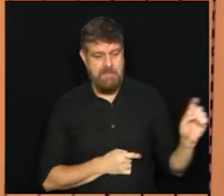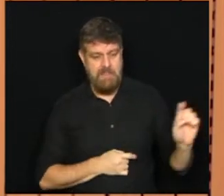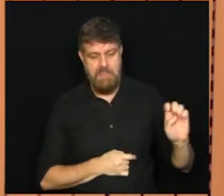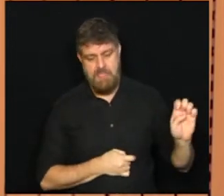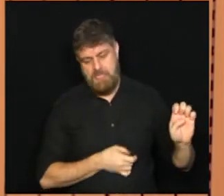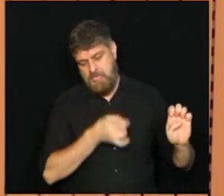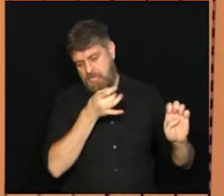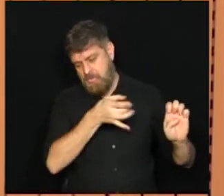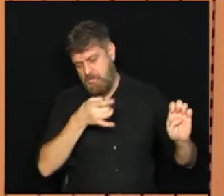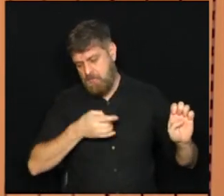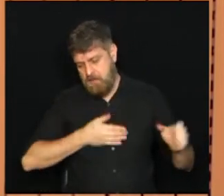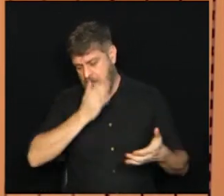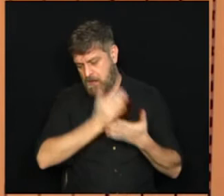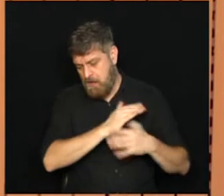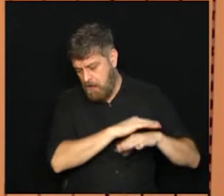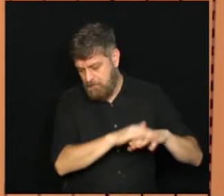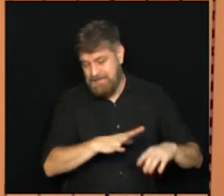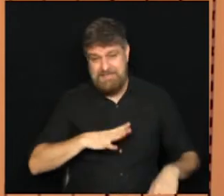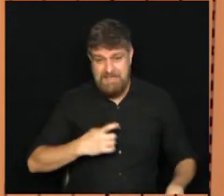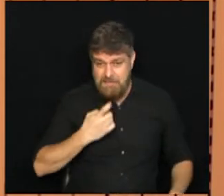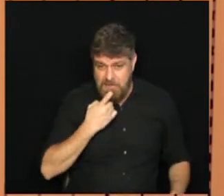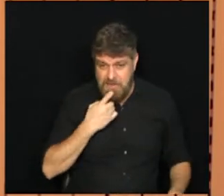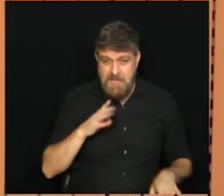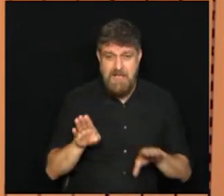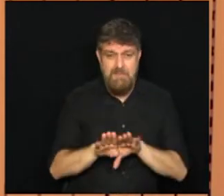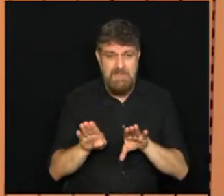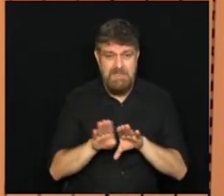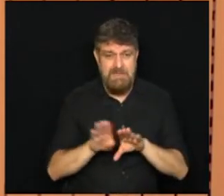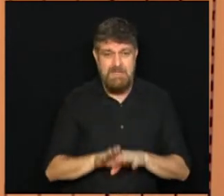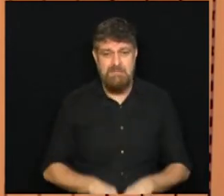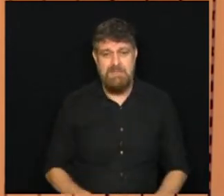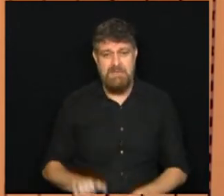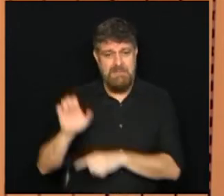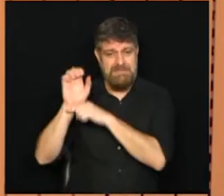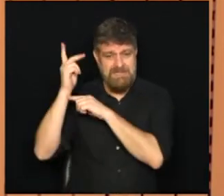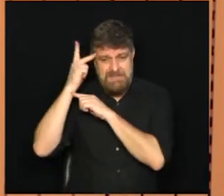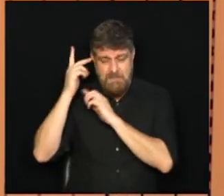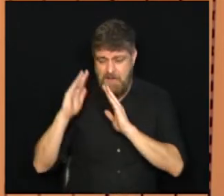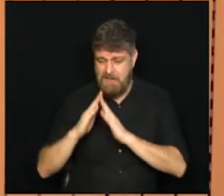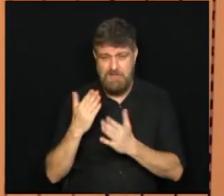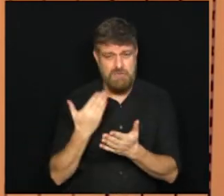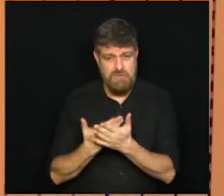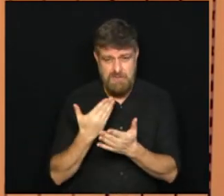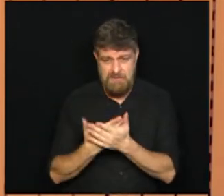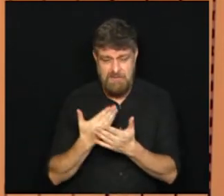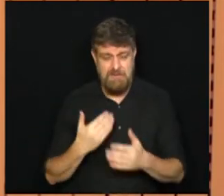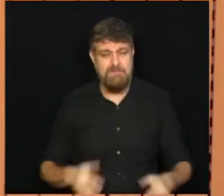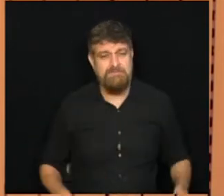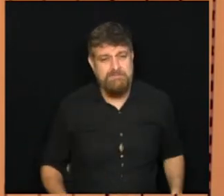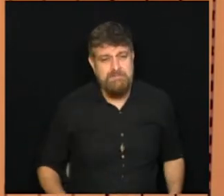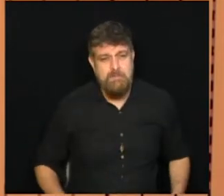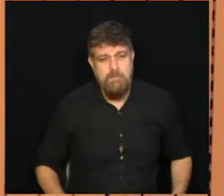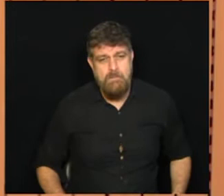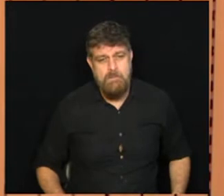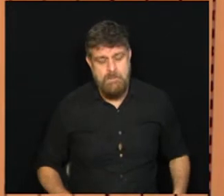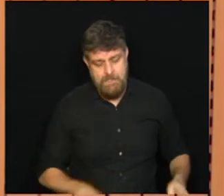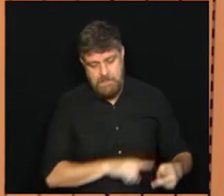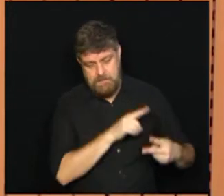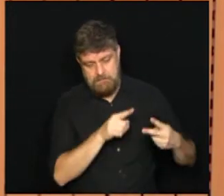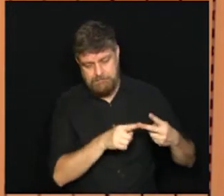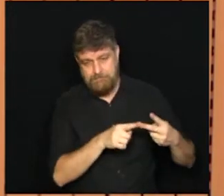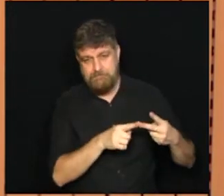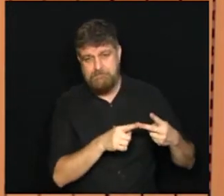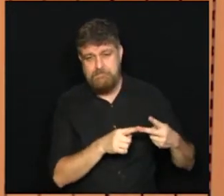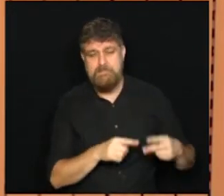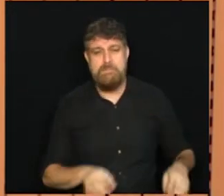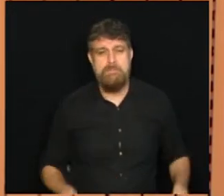só deixem de acontecer em Campinas, mas também deixem de acontecer em todo o nosso ambiente, nosso estado. A